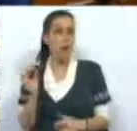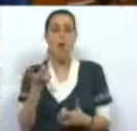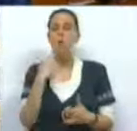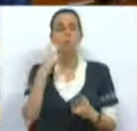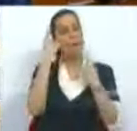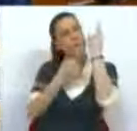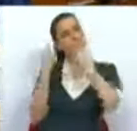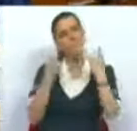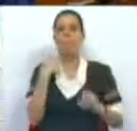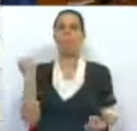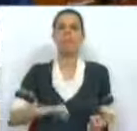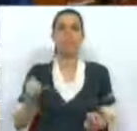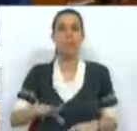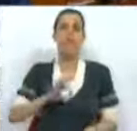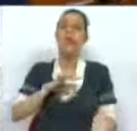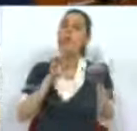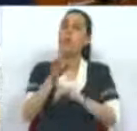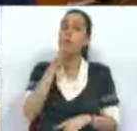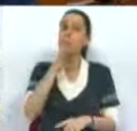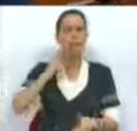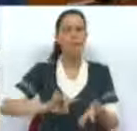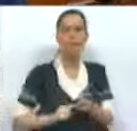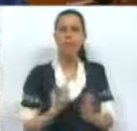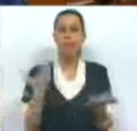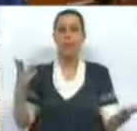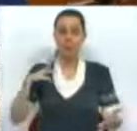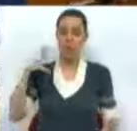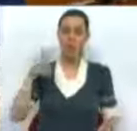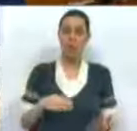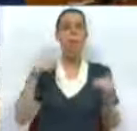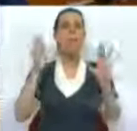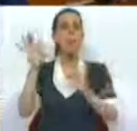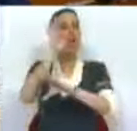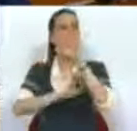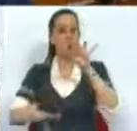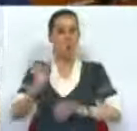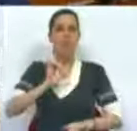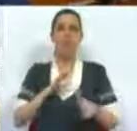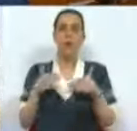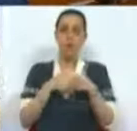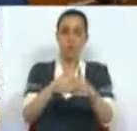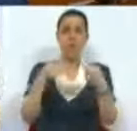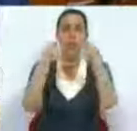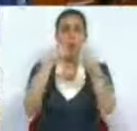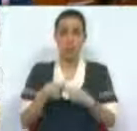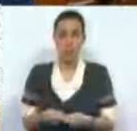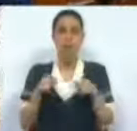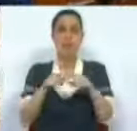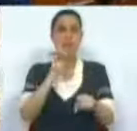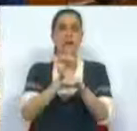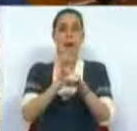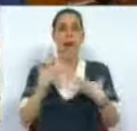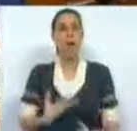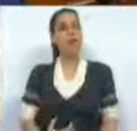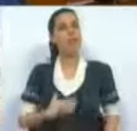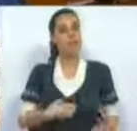pode ser equacionada. Senhores deputados, é fundamental para Portugal, mas também para a Europa, que o nosso processo de ajustamento, aquele por que